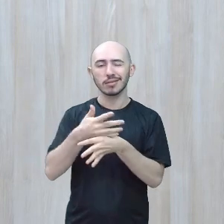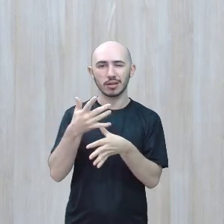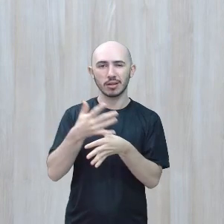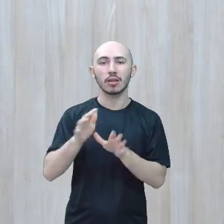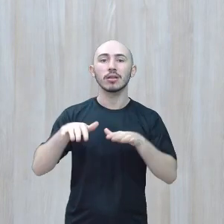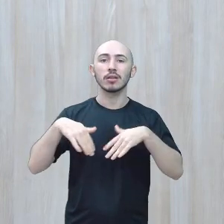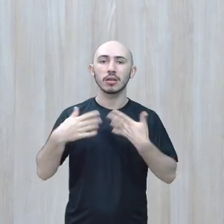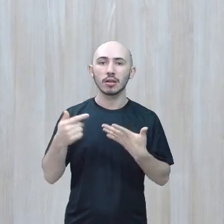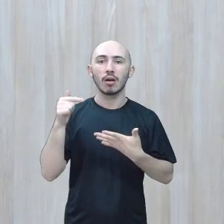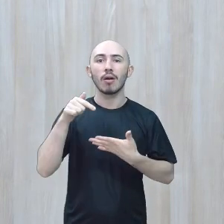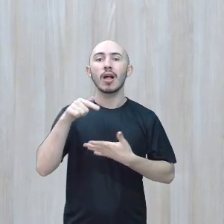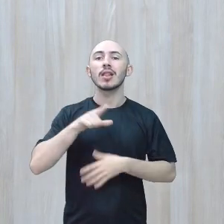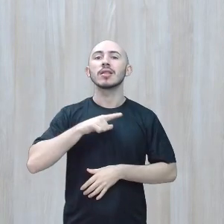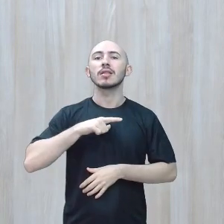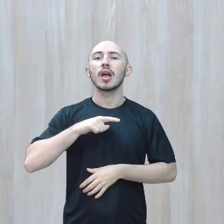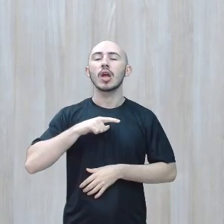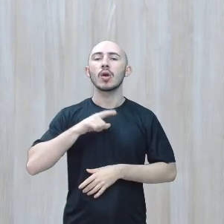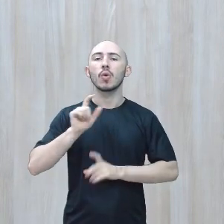tem mais,